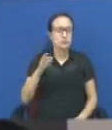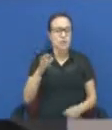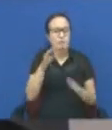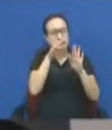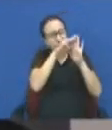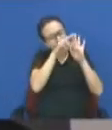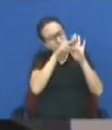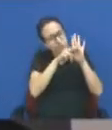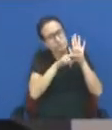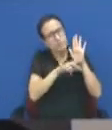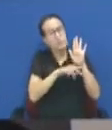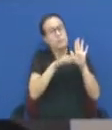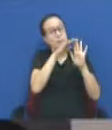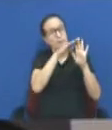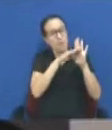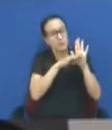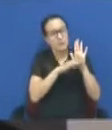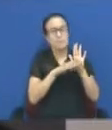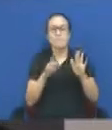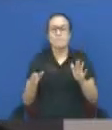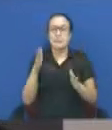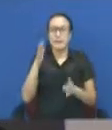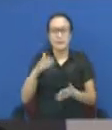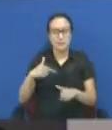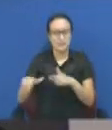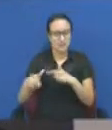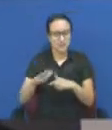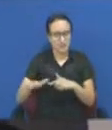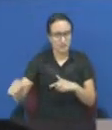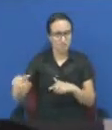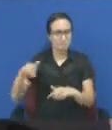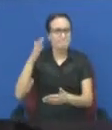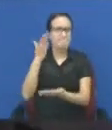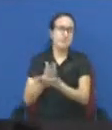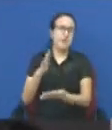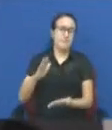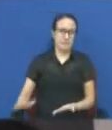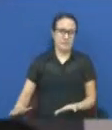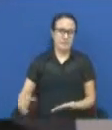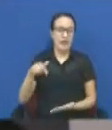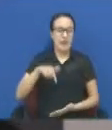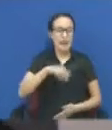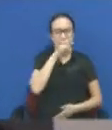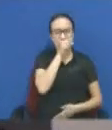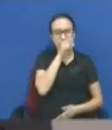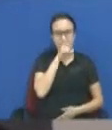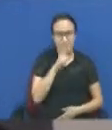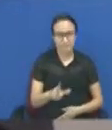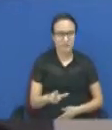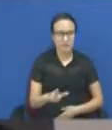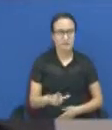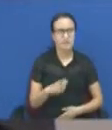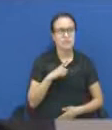aqui em Limeira, teve uma portaria em